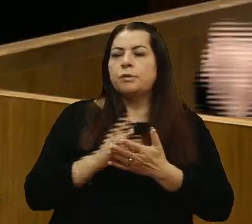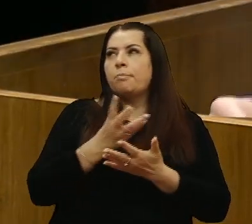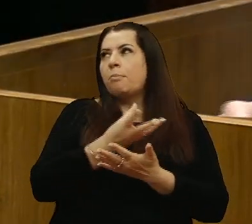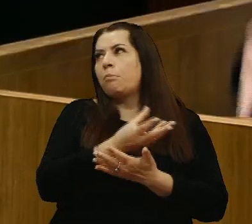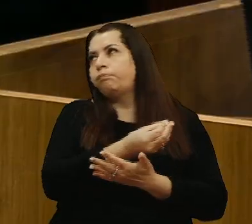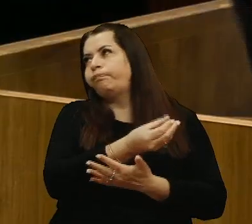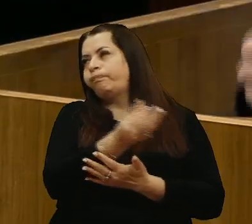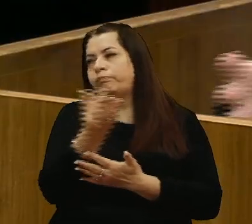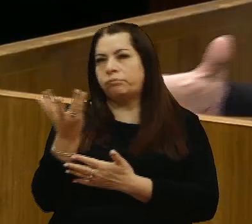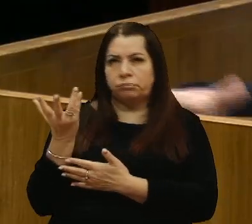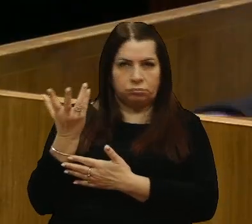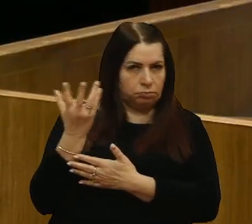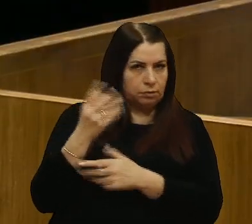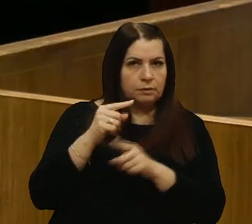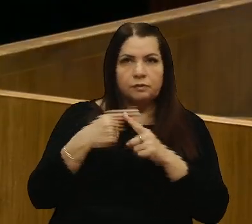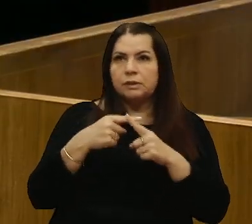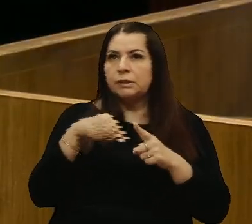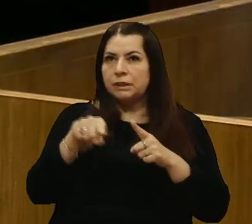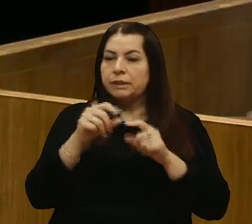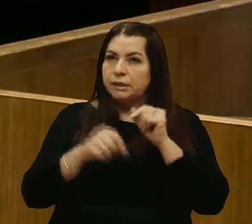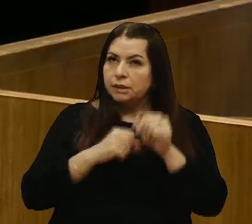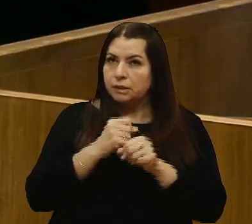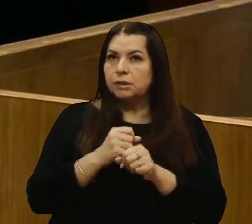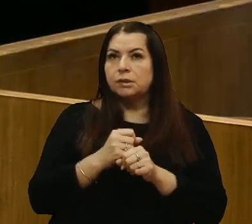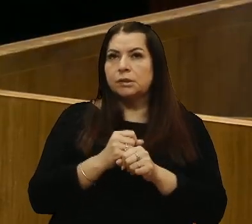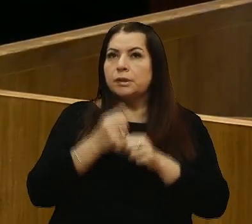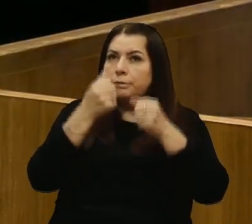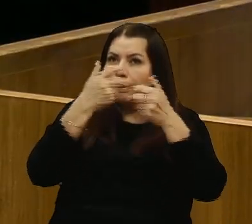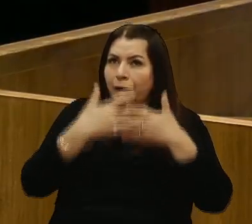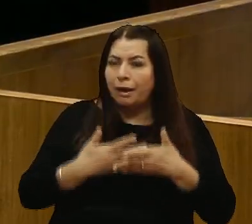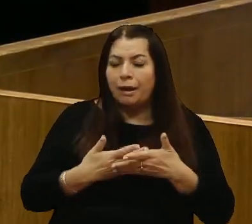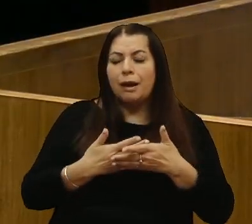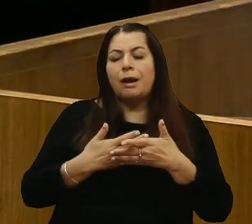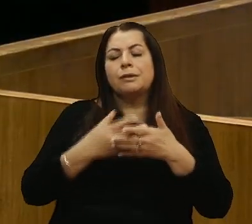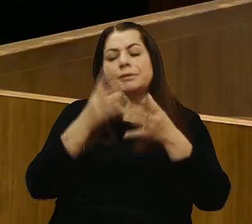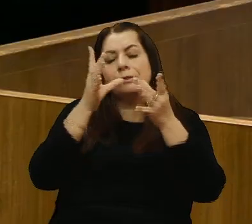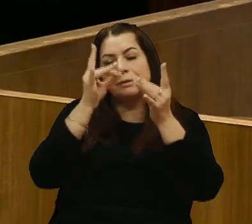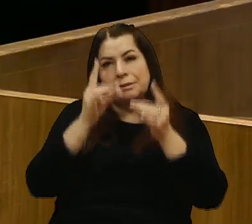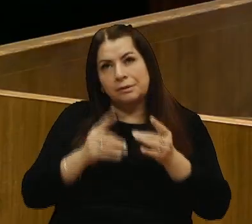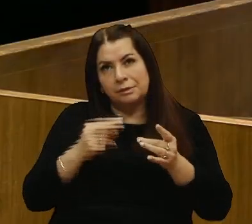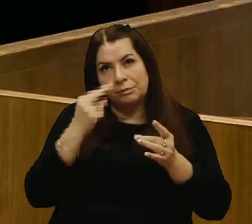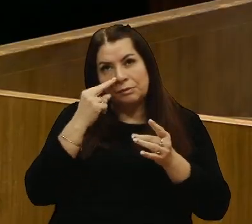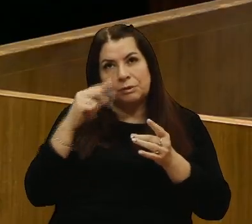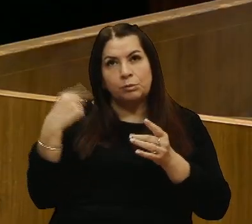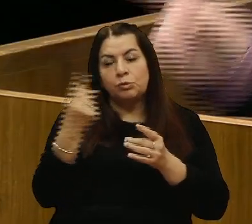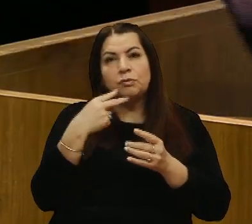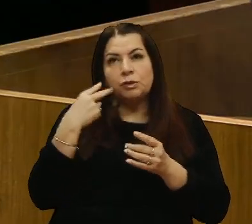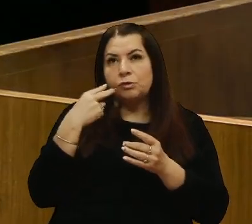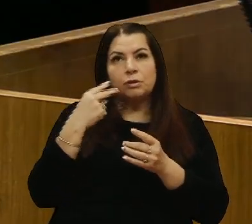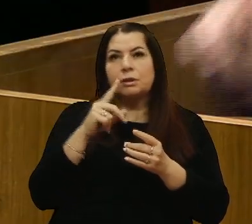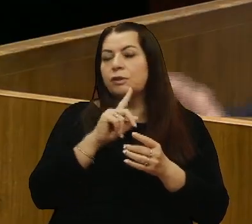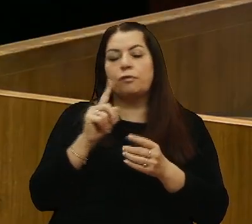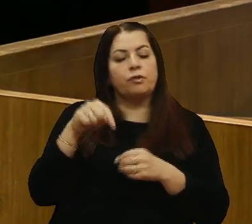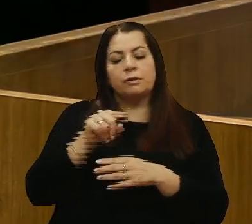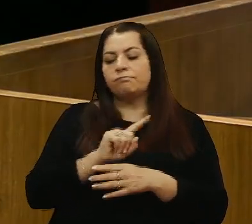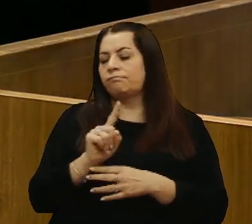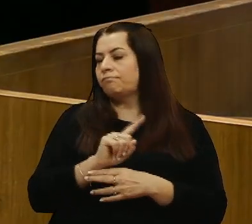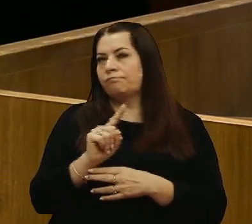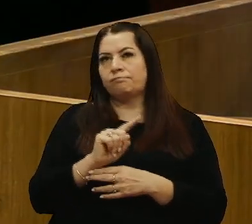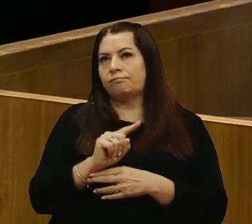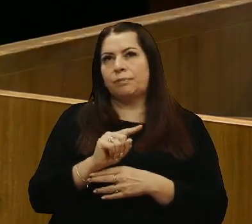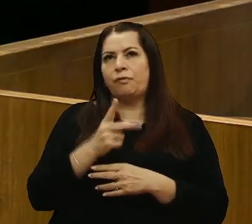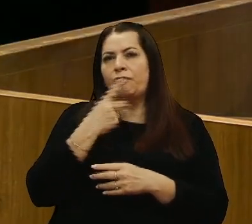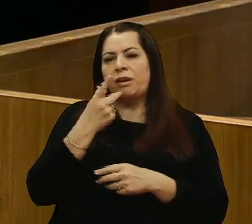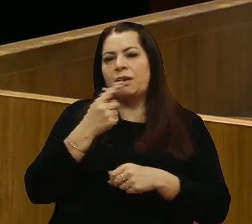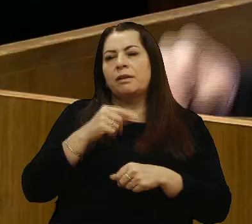milhares de vezes, centenas de vezes esse ano, explicado e desenhado para o vereador Fantinel e para os outros vereadores. Eu não vou aqui gastar